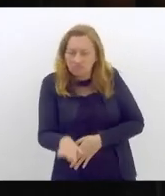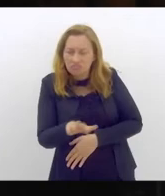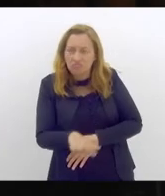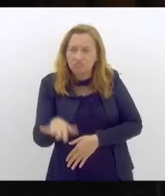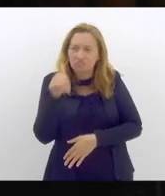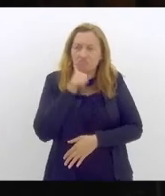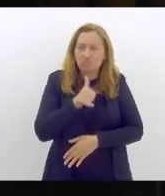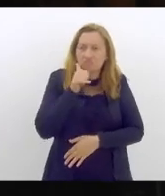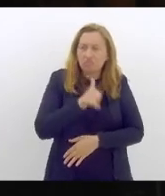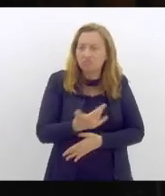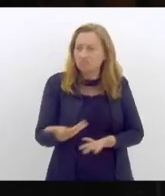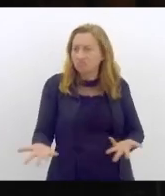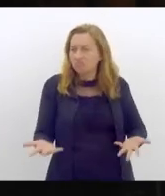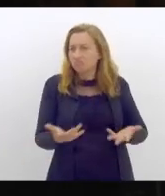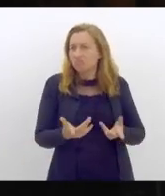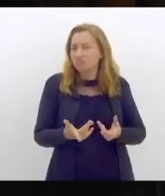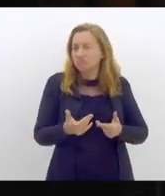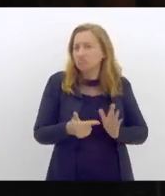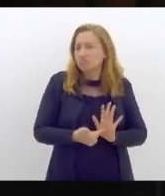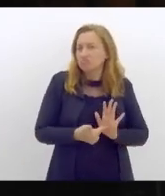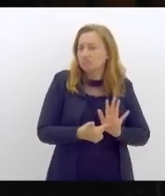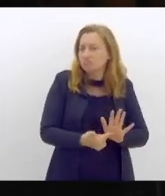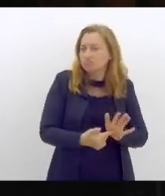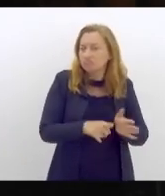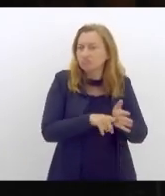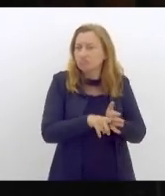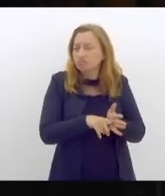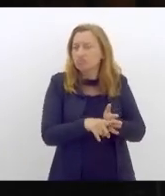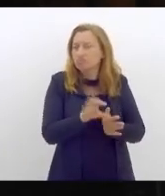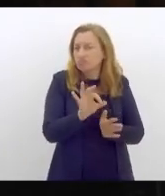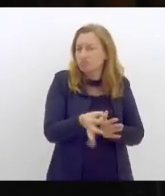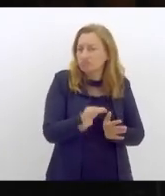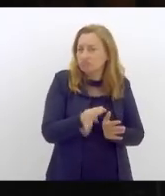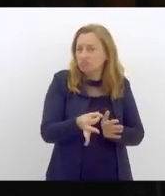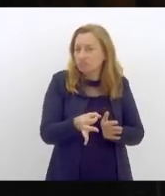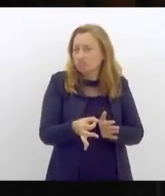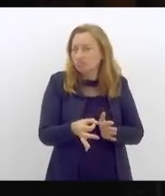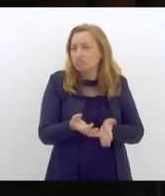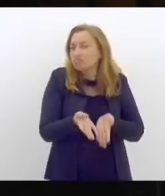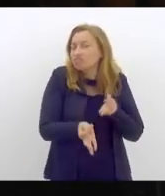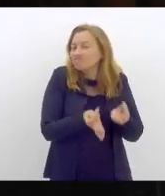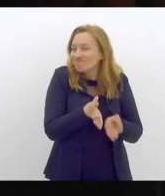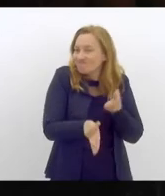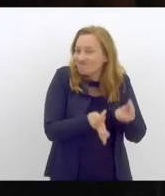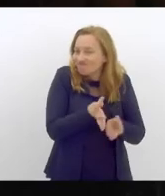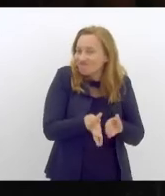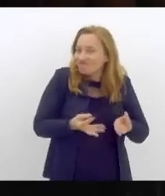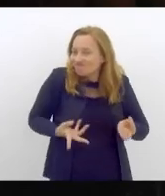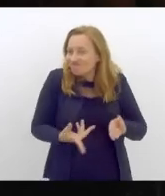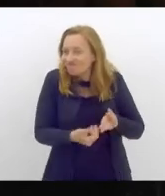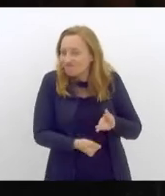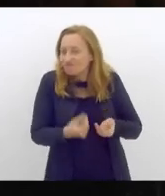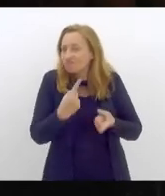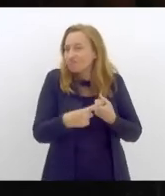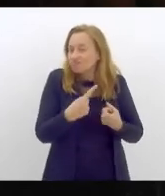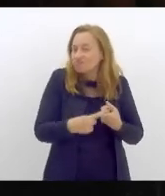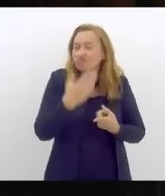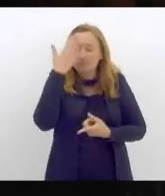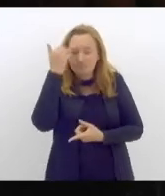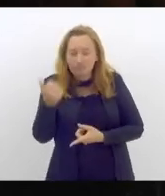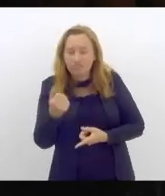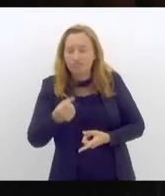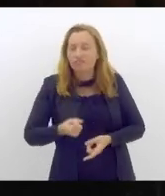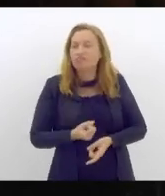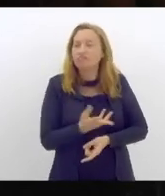sejam diagnosticadas preventivamente para sim ter um tratamento adequado porque sabemos